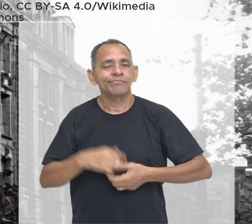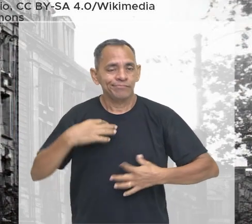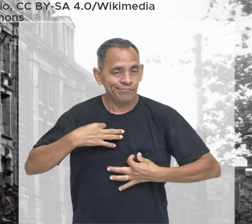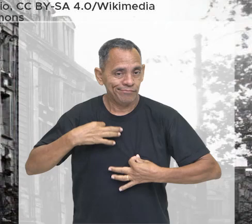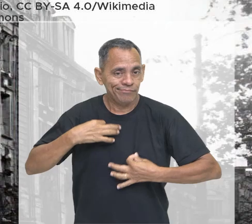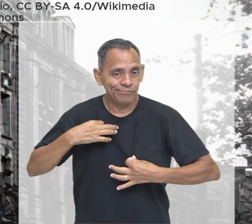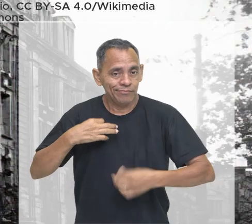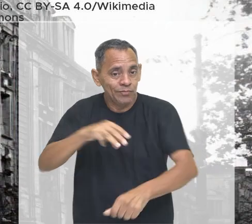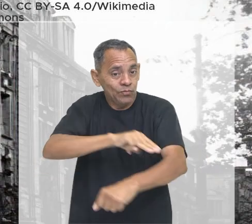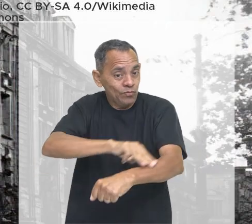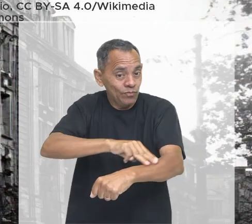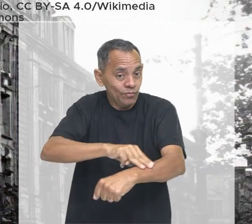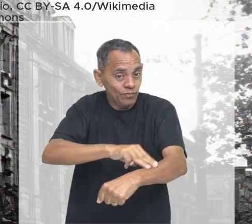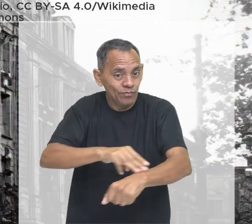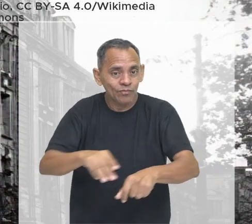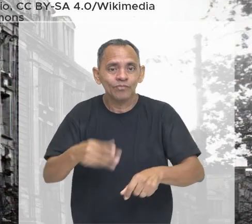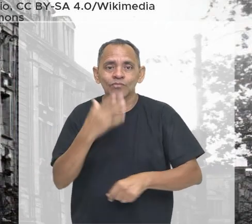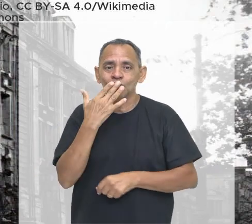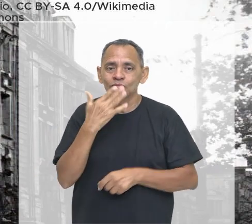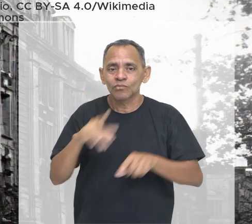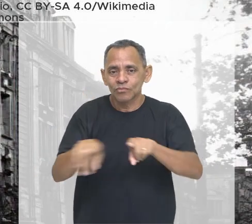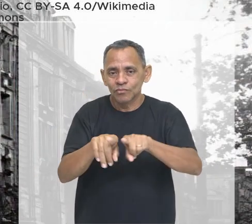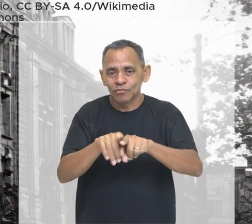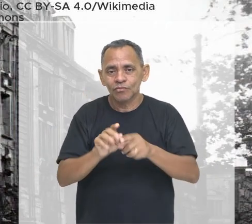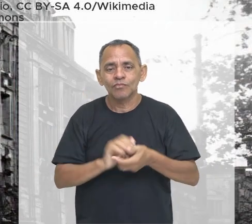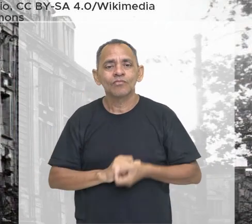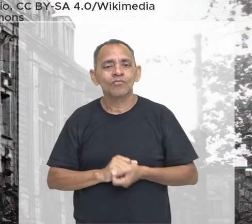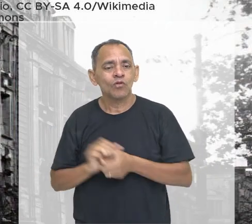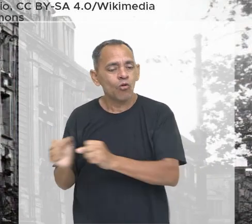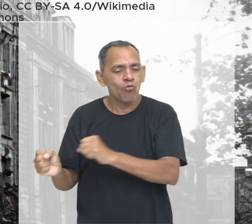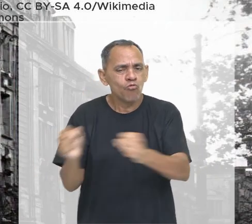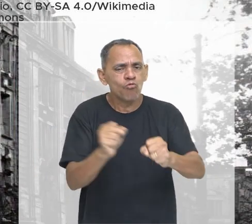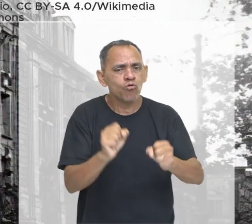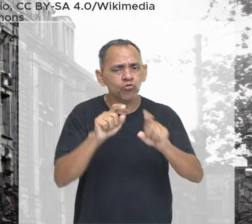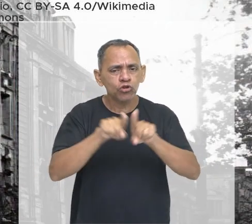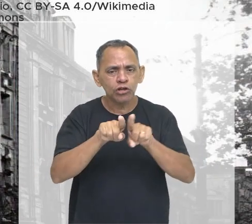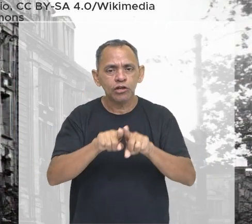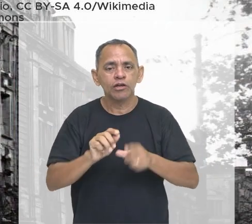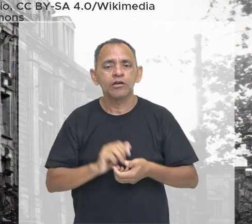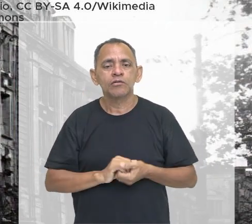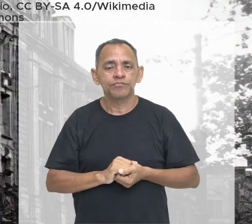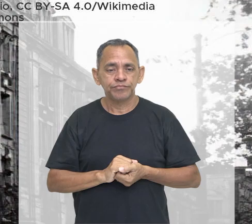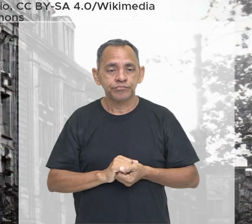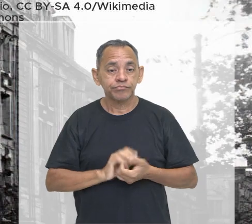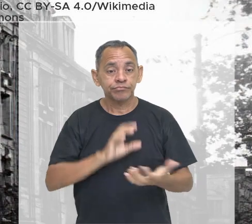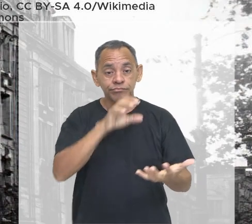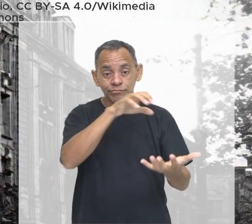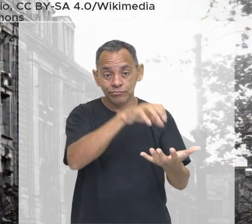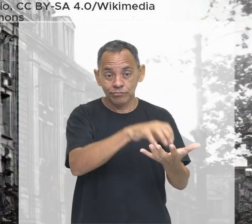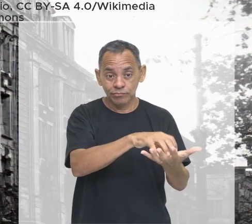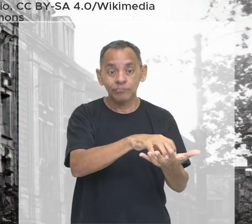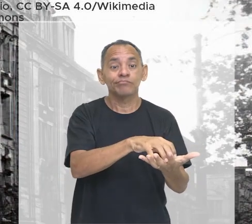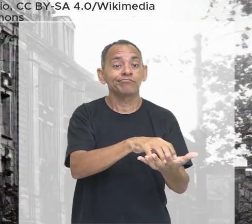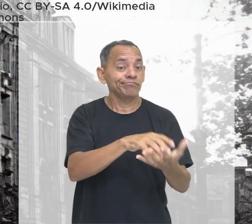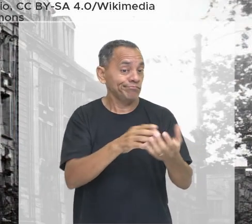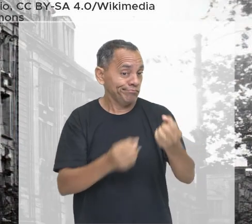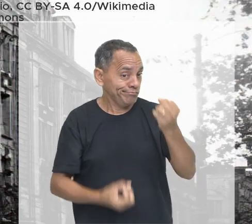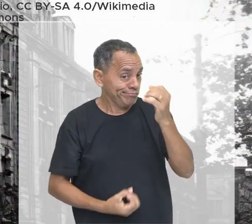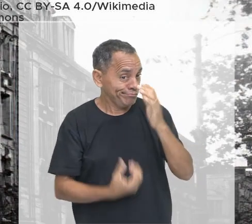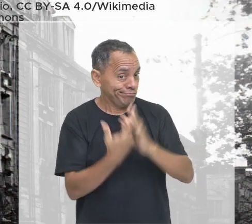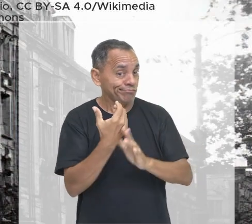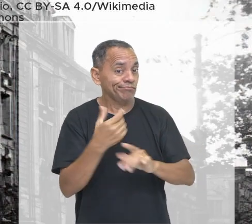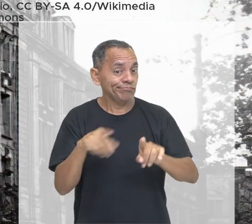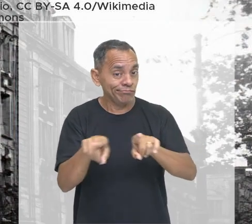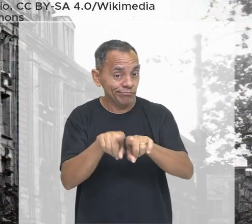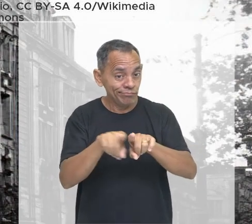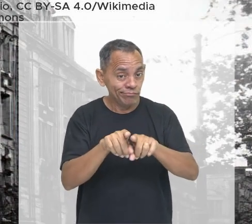marrons. Foram a força paramilitar original do Partido Nazista. Eles desempenharam um papel